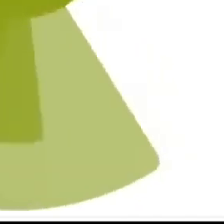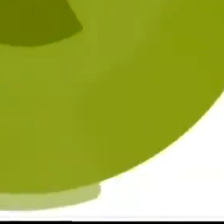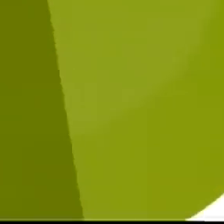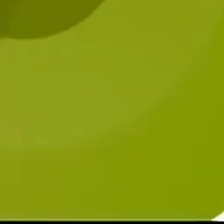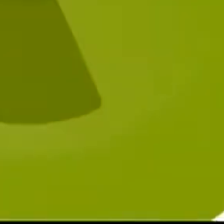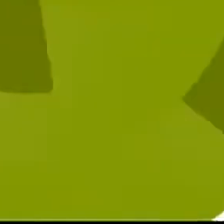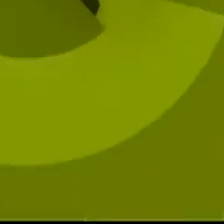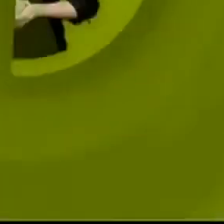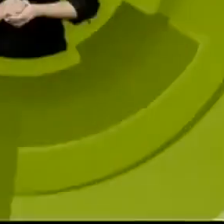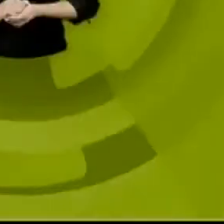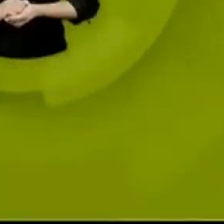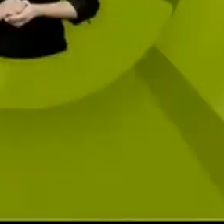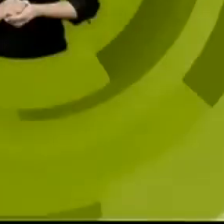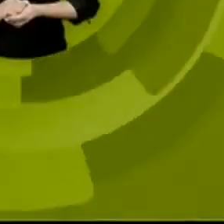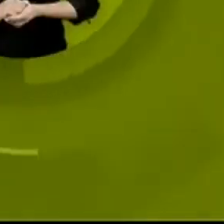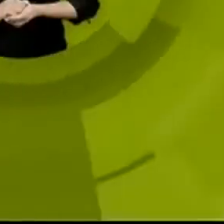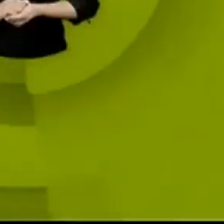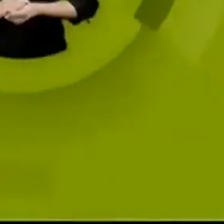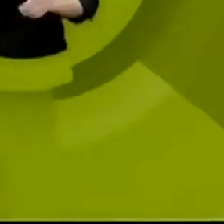e